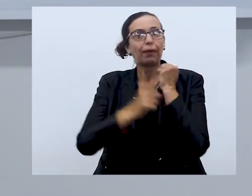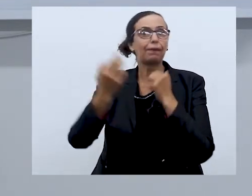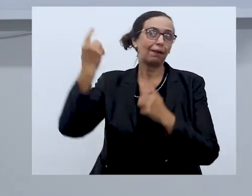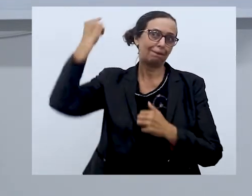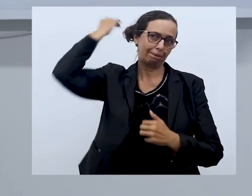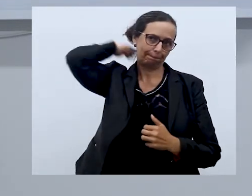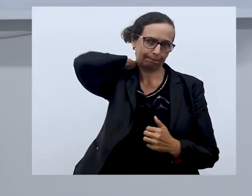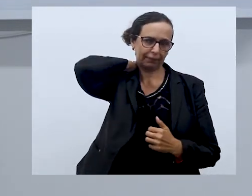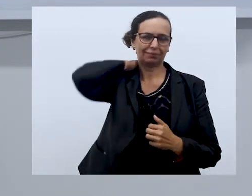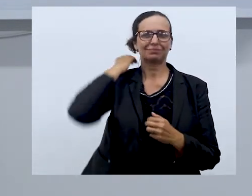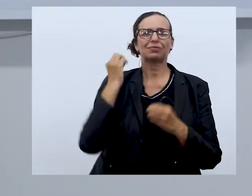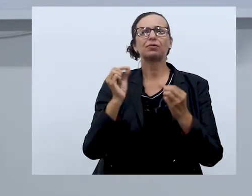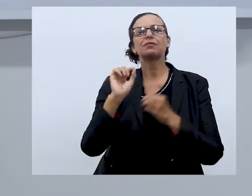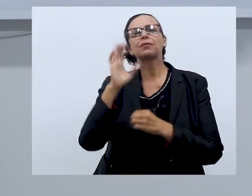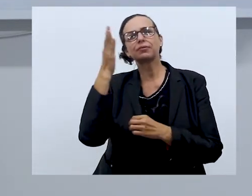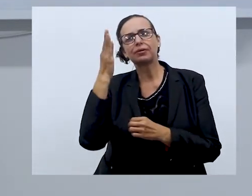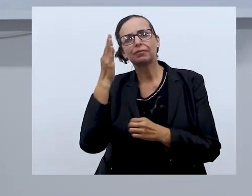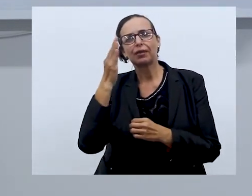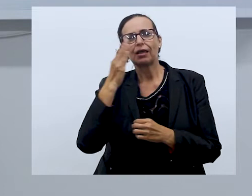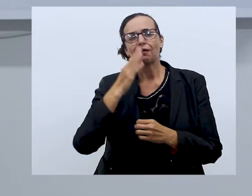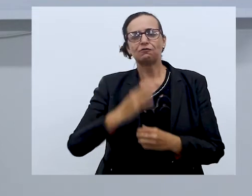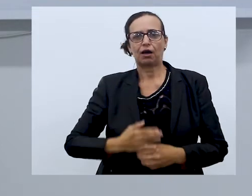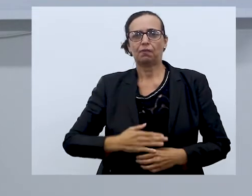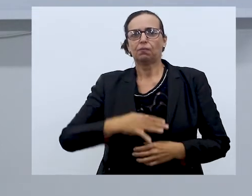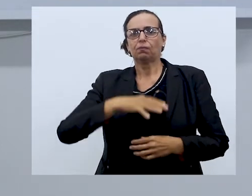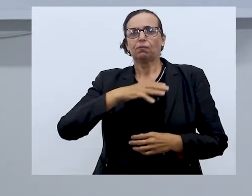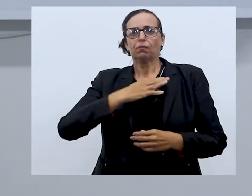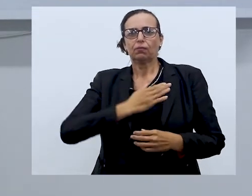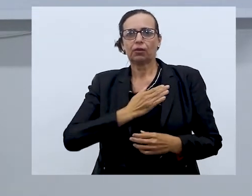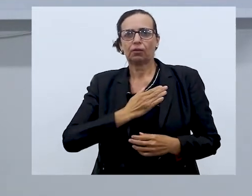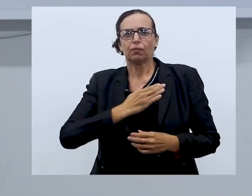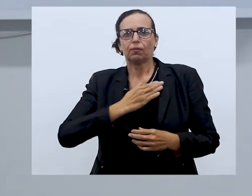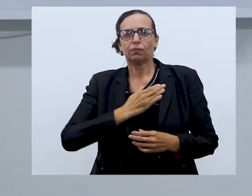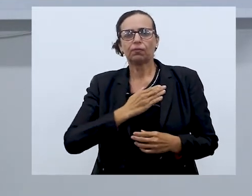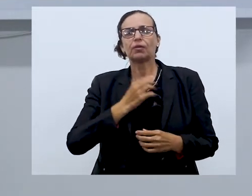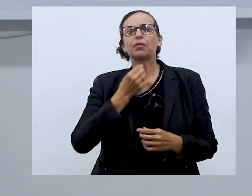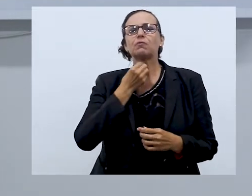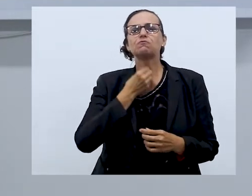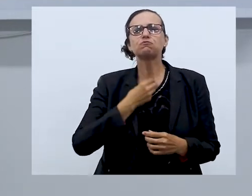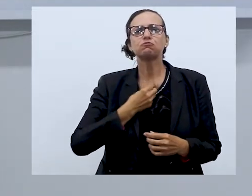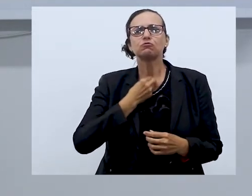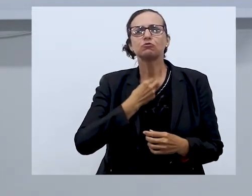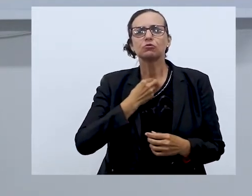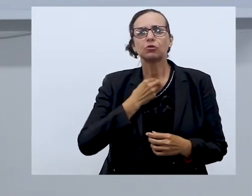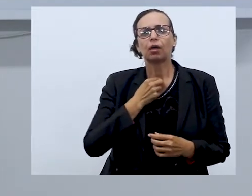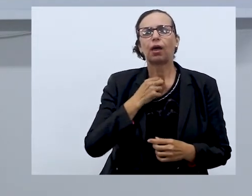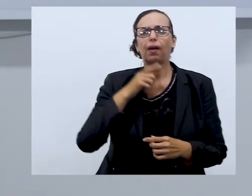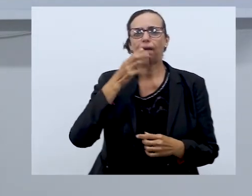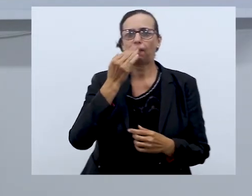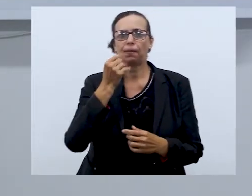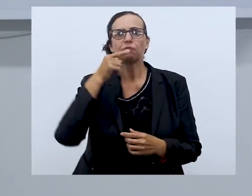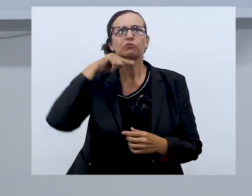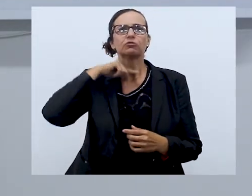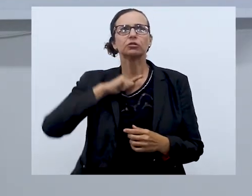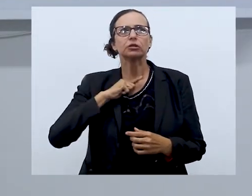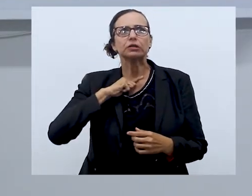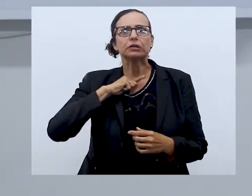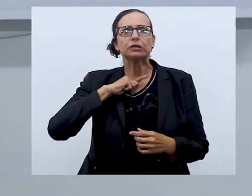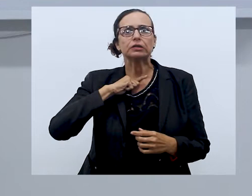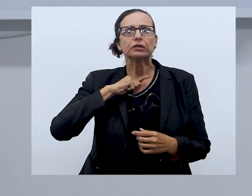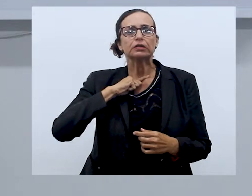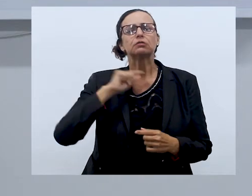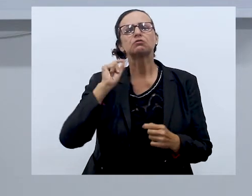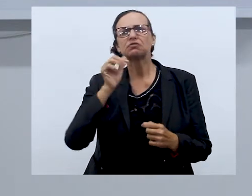Uma outra situação que pode acontecer é o caso de obstrução das vias aéreas altas, a exemplo da traqueia, por